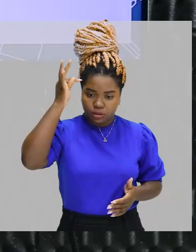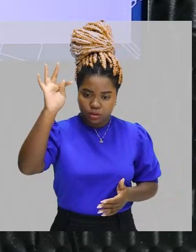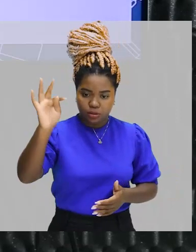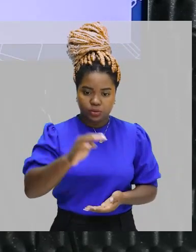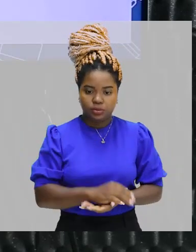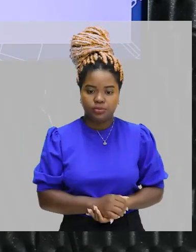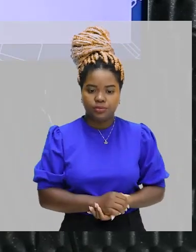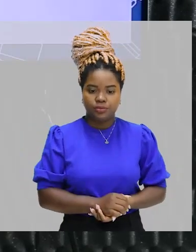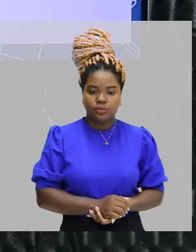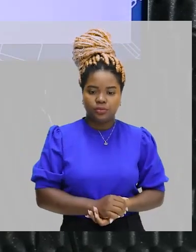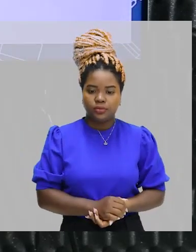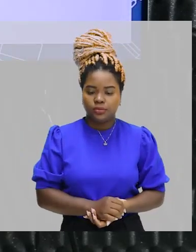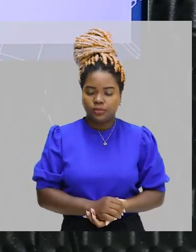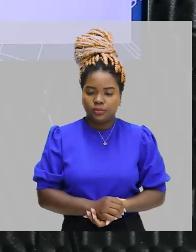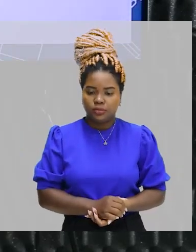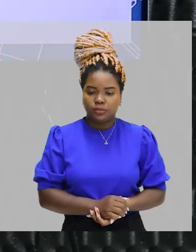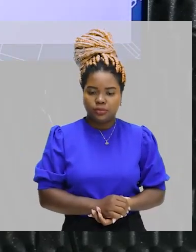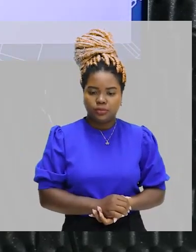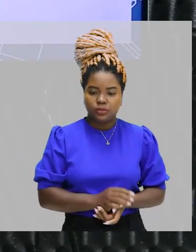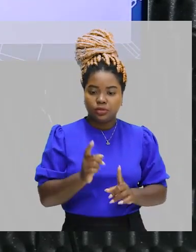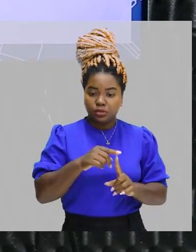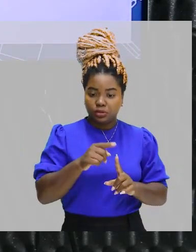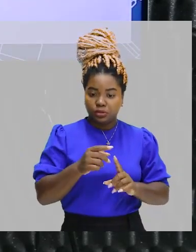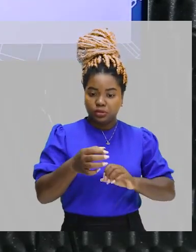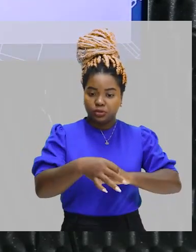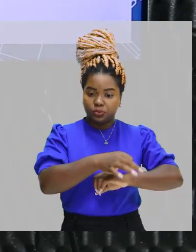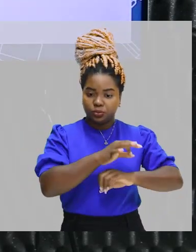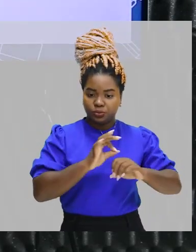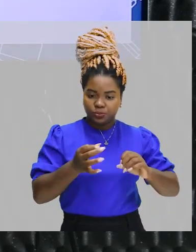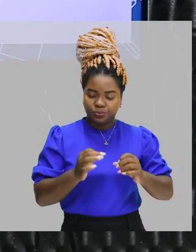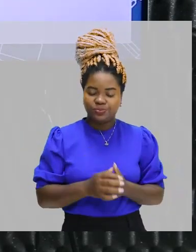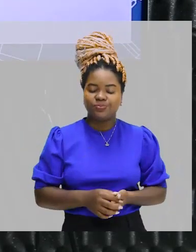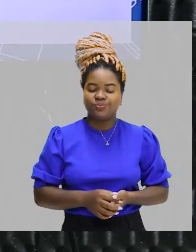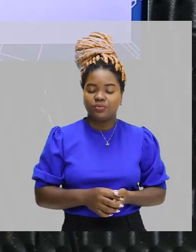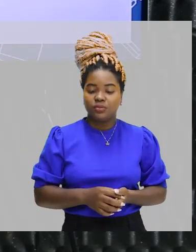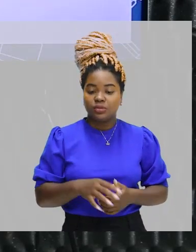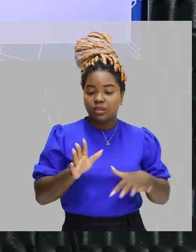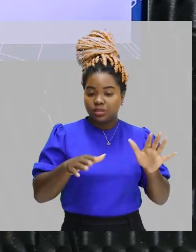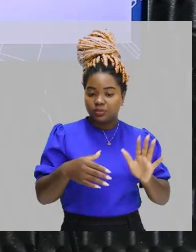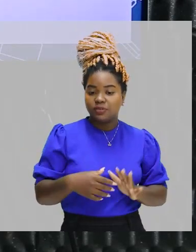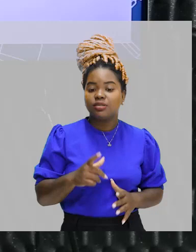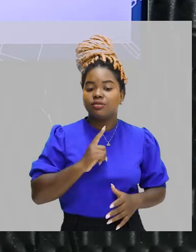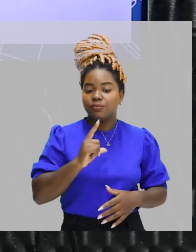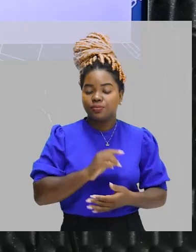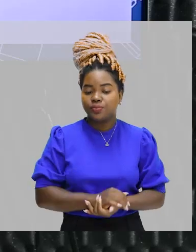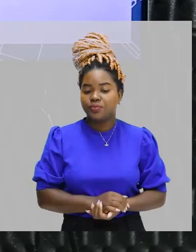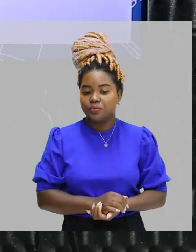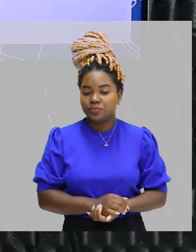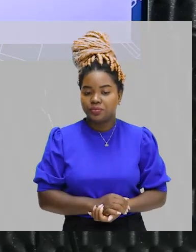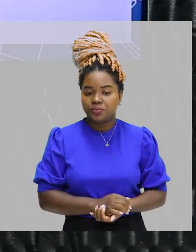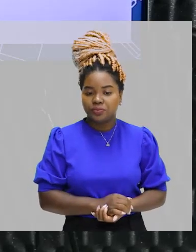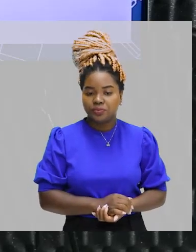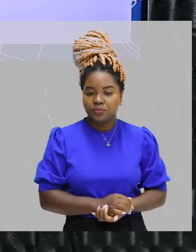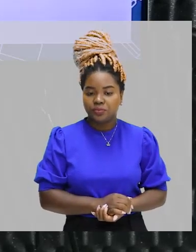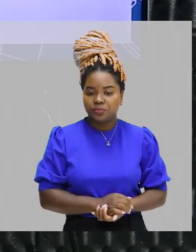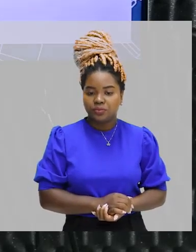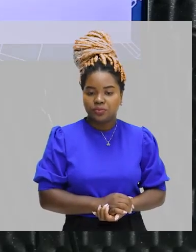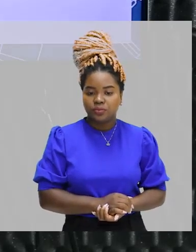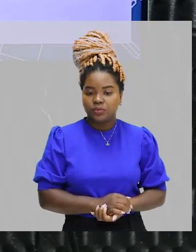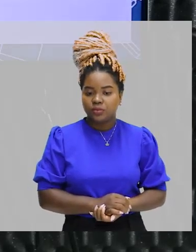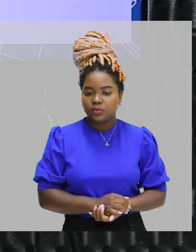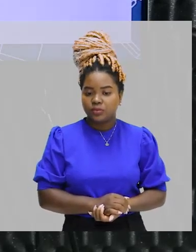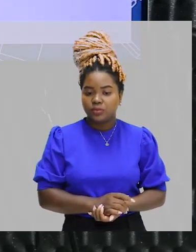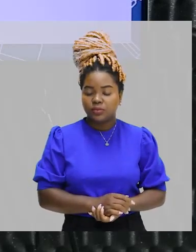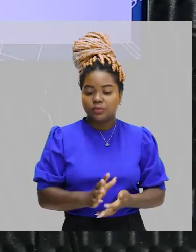modelos atômicos que, de vez em quando, aí aparecem, tá certo? Então, o